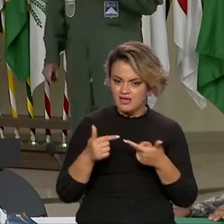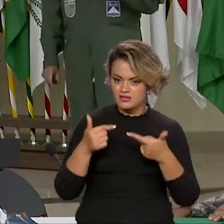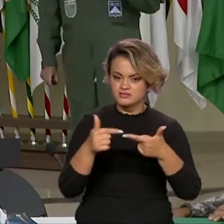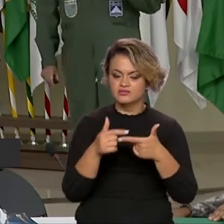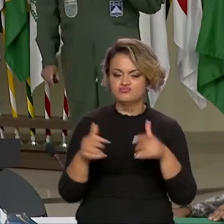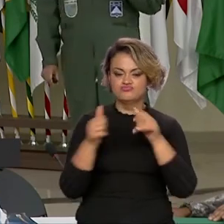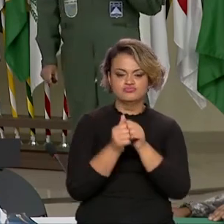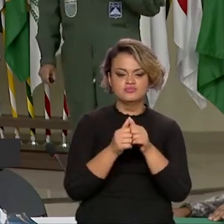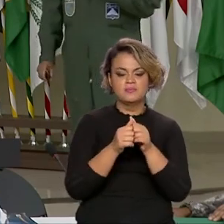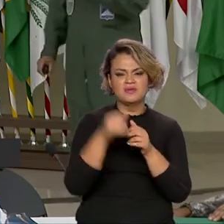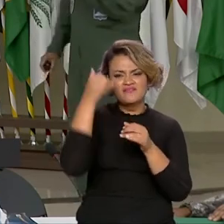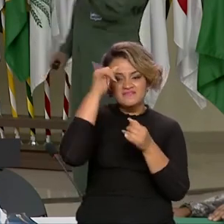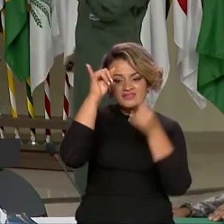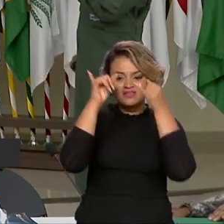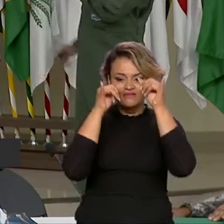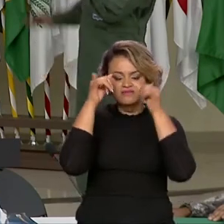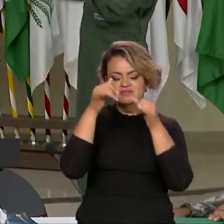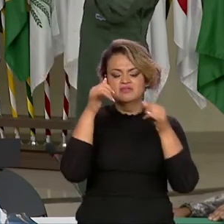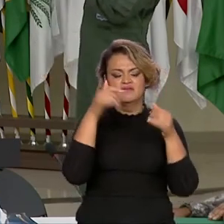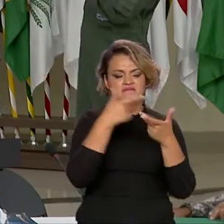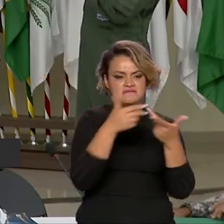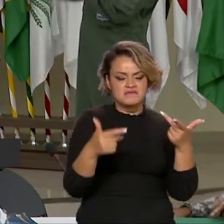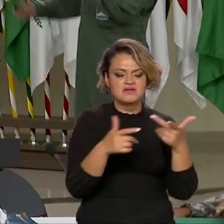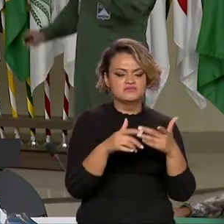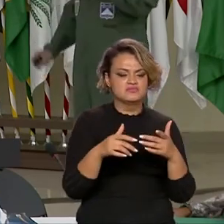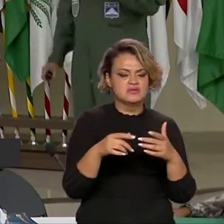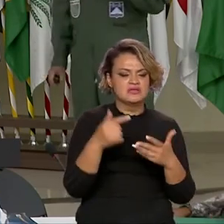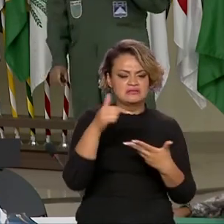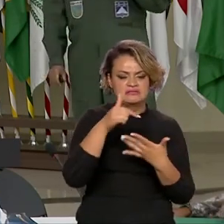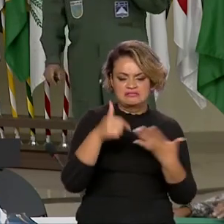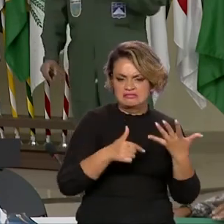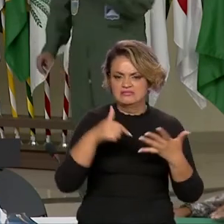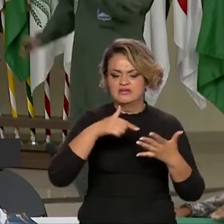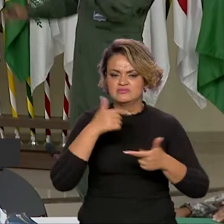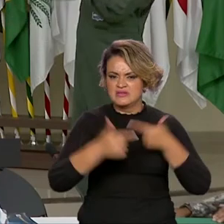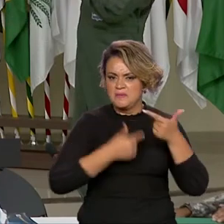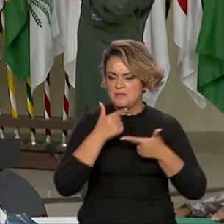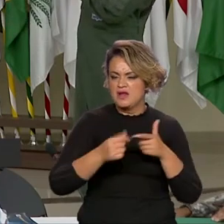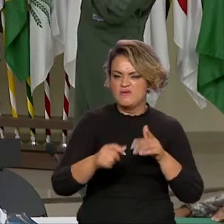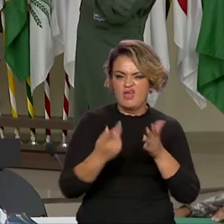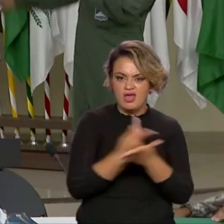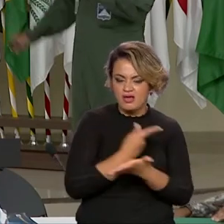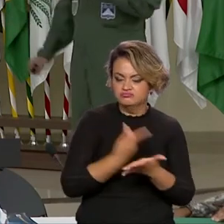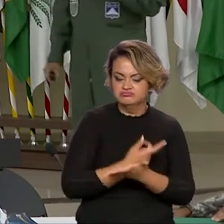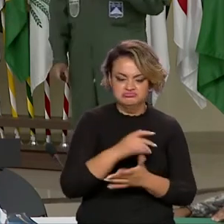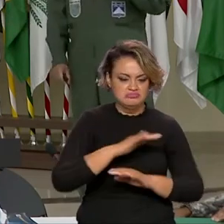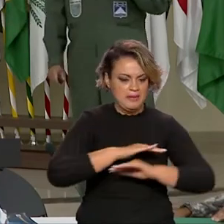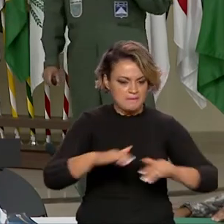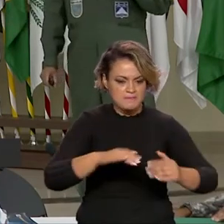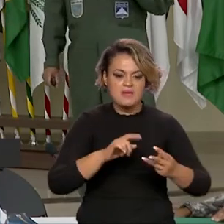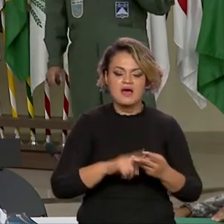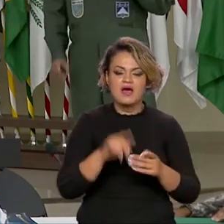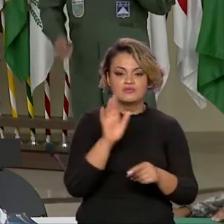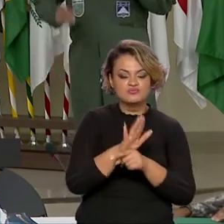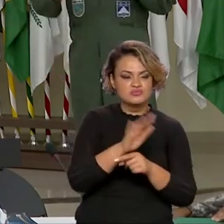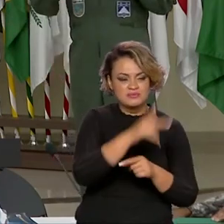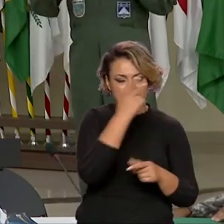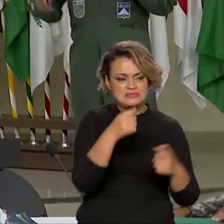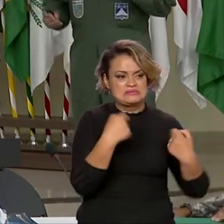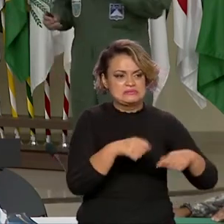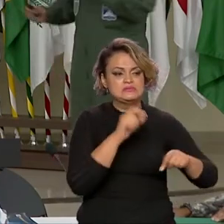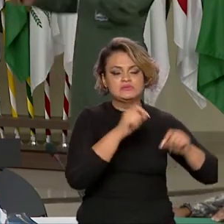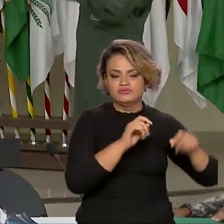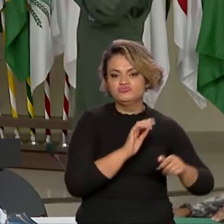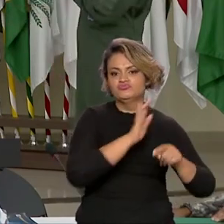operar aí de forma preventiva e repressiva, combater as atividades ilegais, prestar assistência humanitária e,